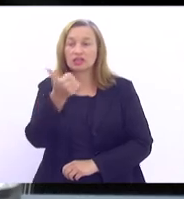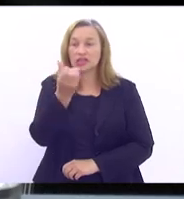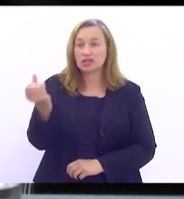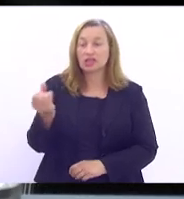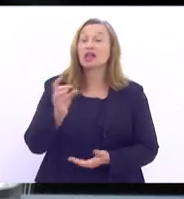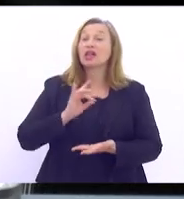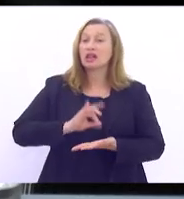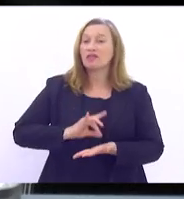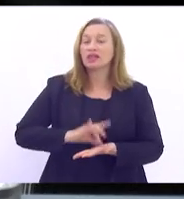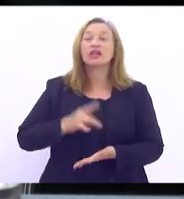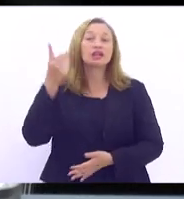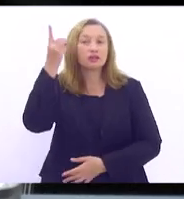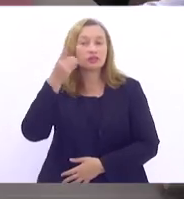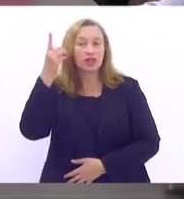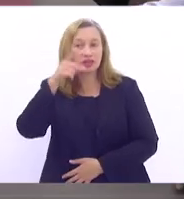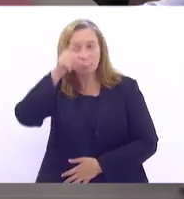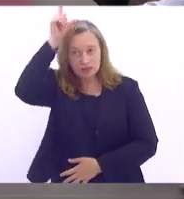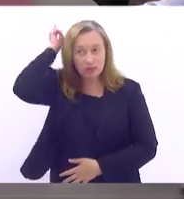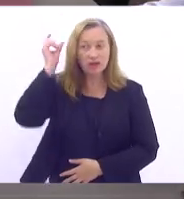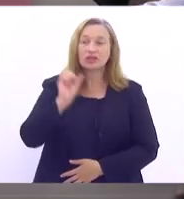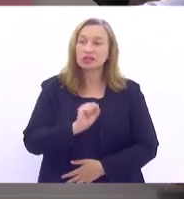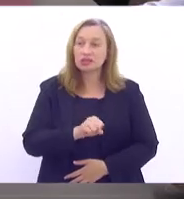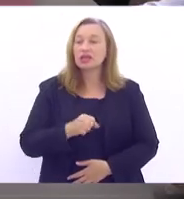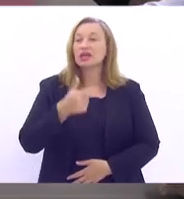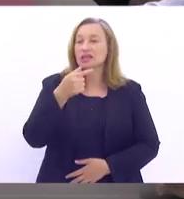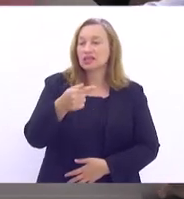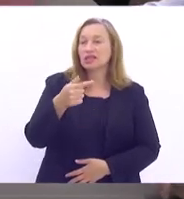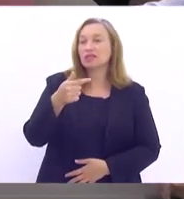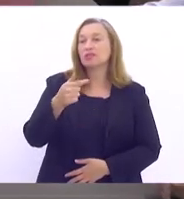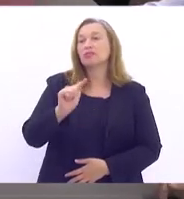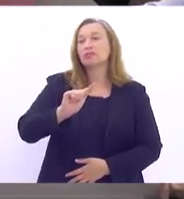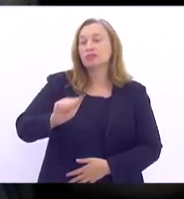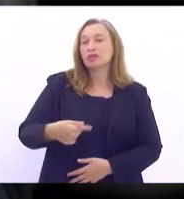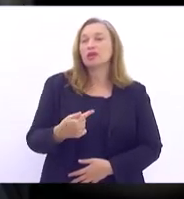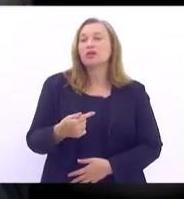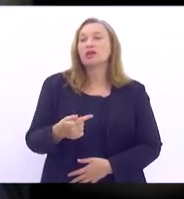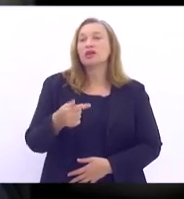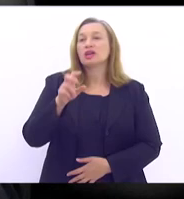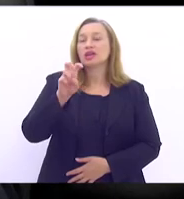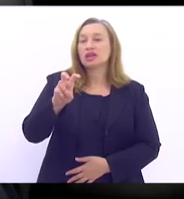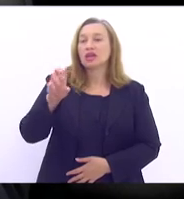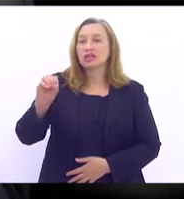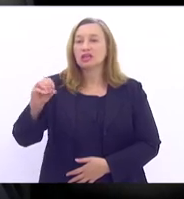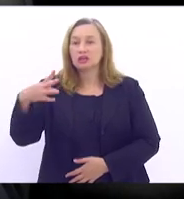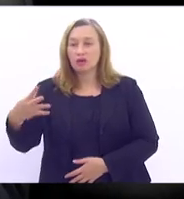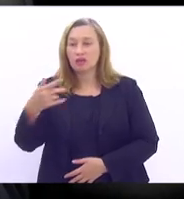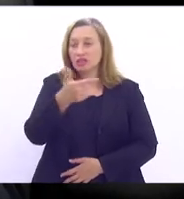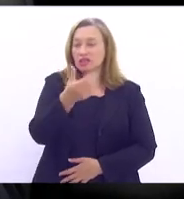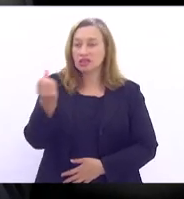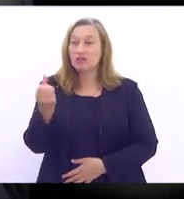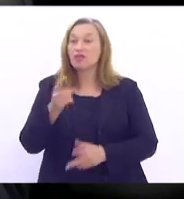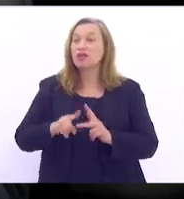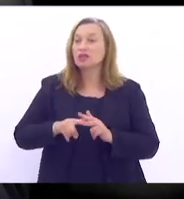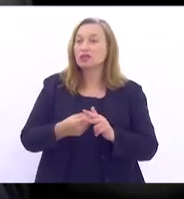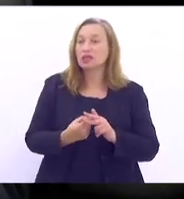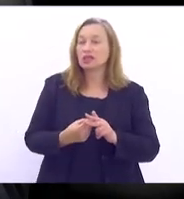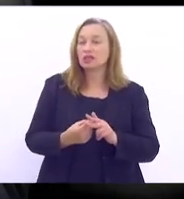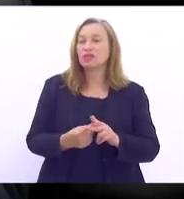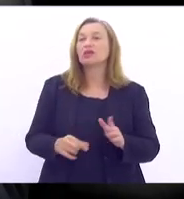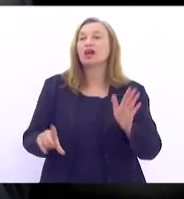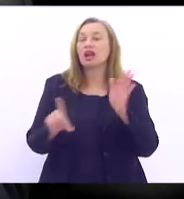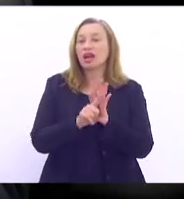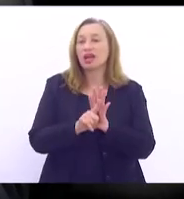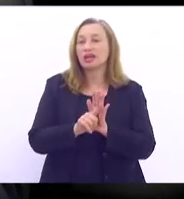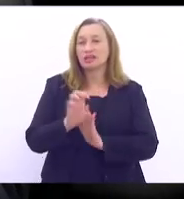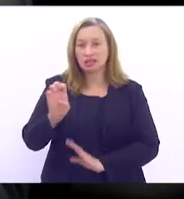Na verdade, deputado Luiz Paulo, obrigado, senhor presidente. A Lei 7.504, de 16, foi uma alteração ao Decreto-Lei